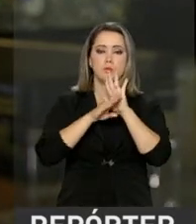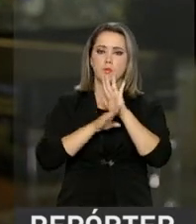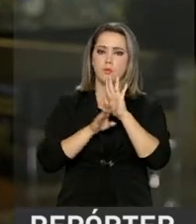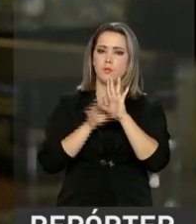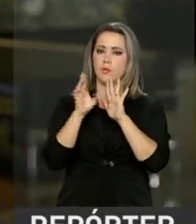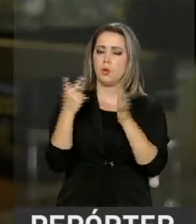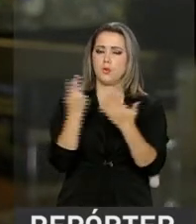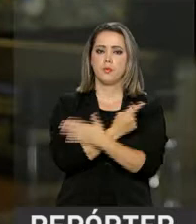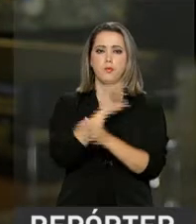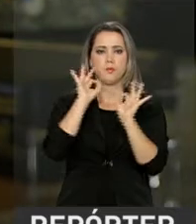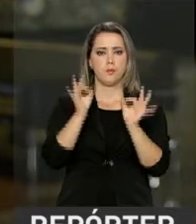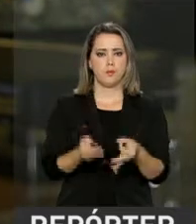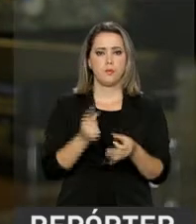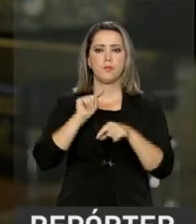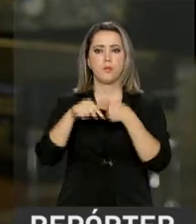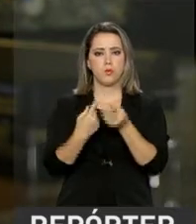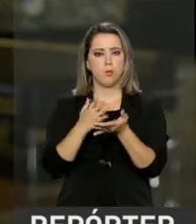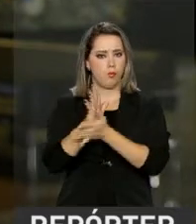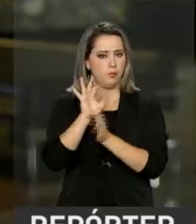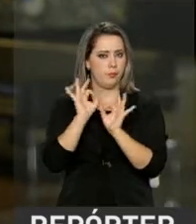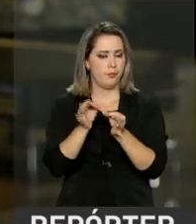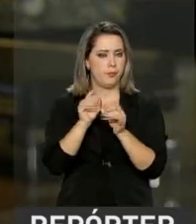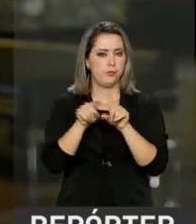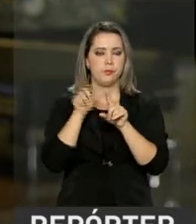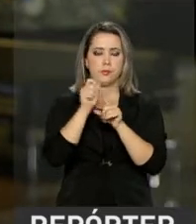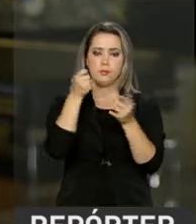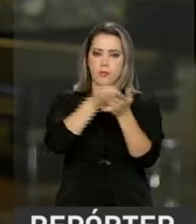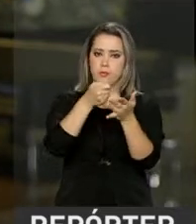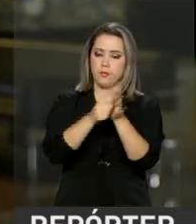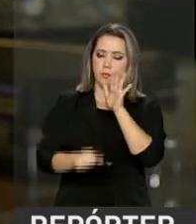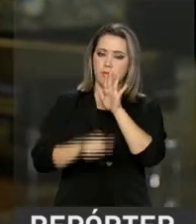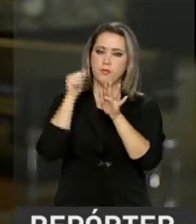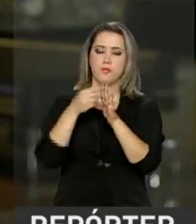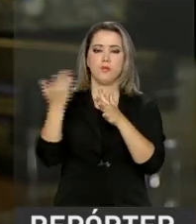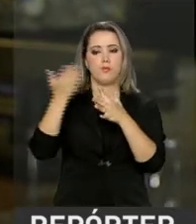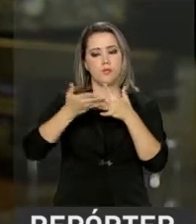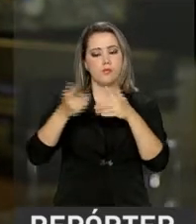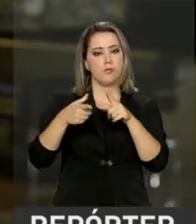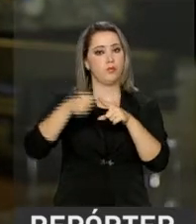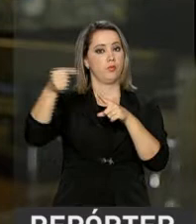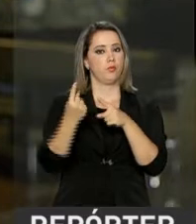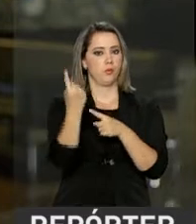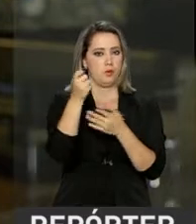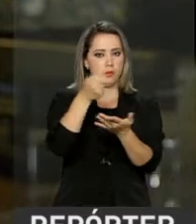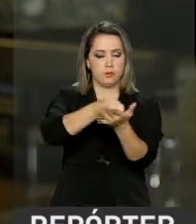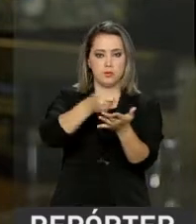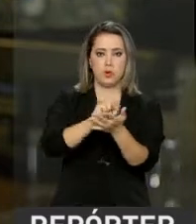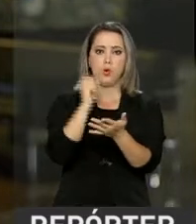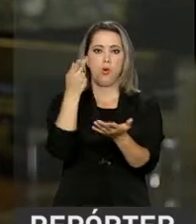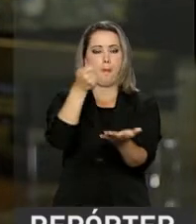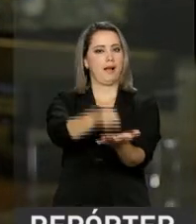será confirmada e passa a ter efeitos legais a partir do pagamento da primeira parcela ou do valor à vista